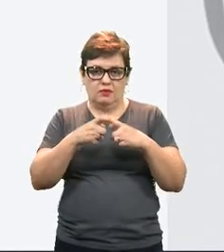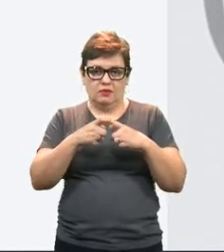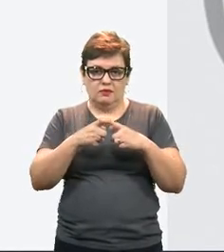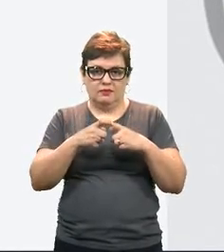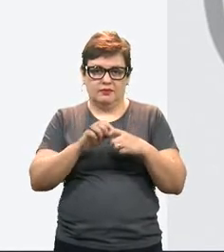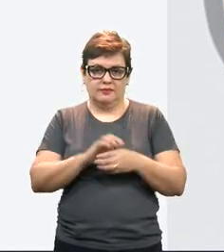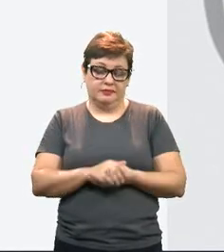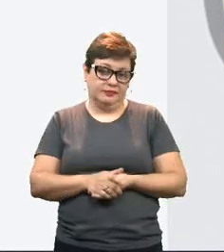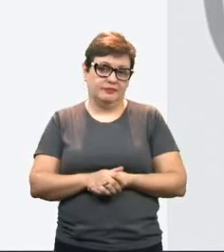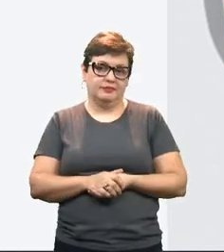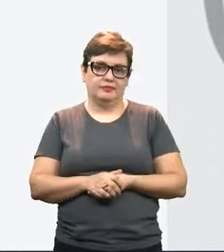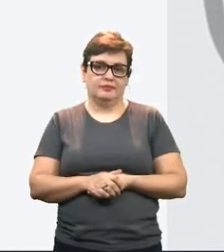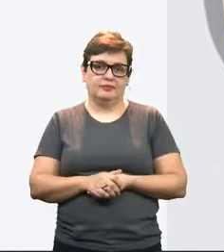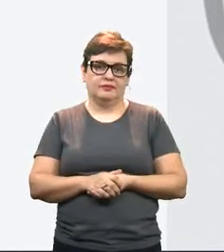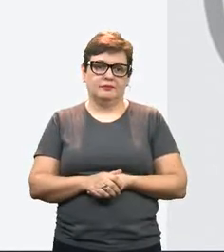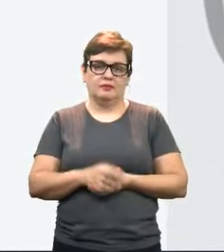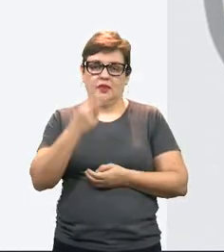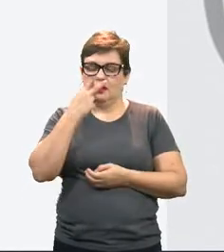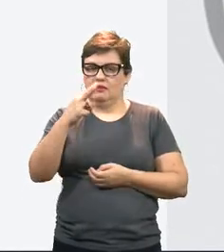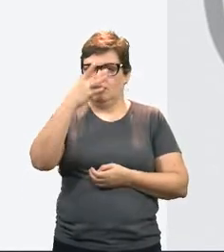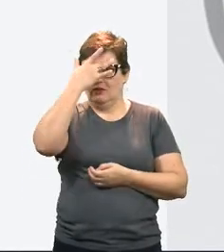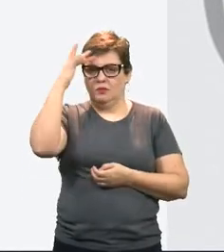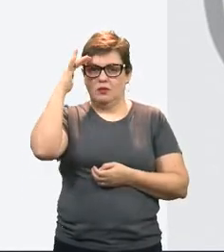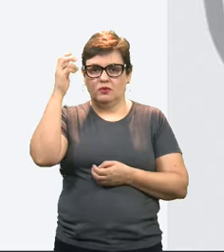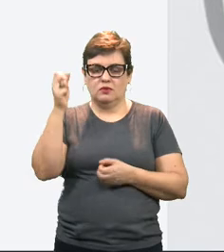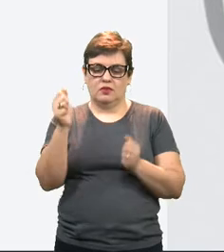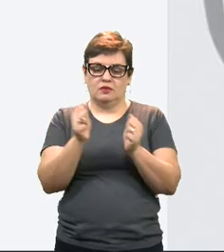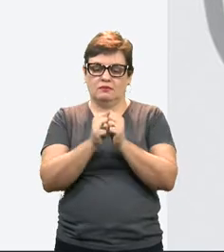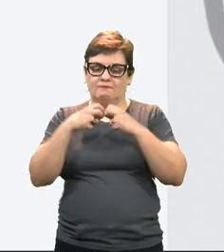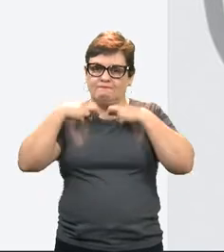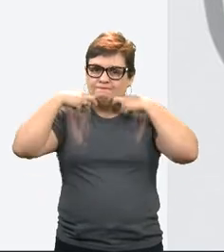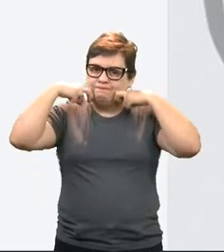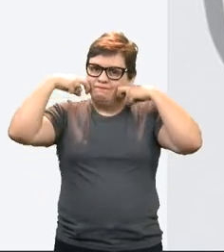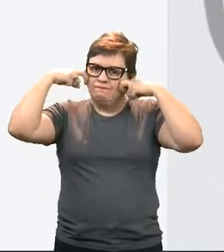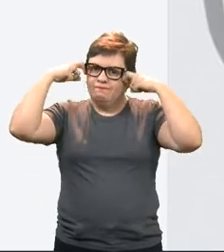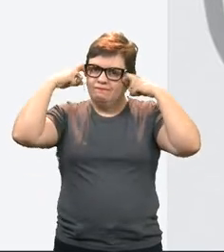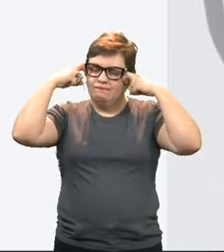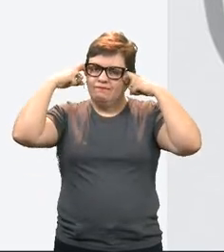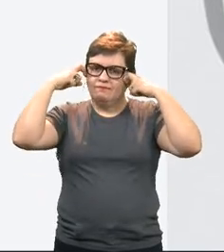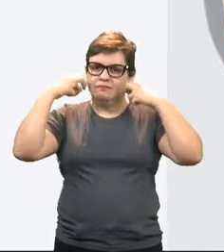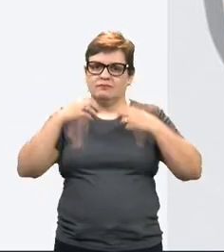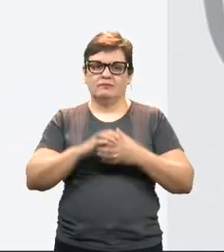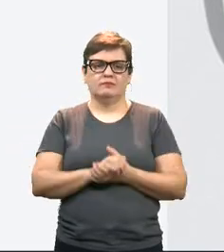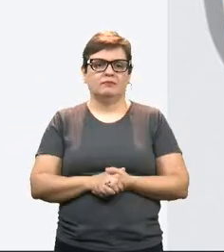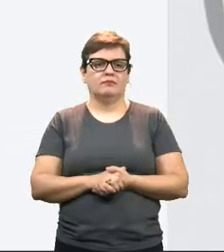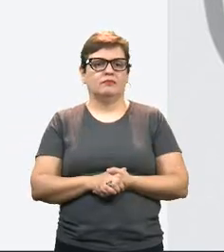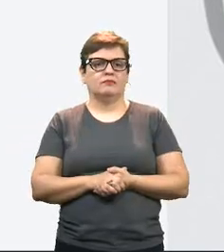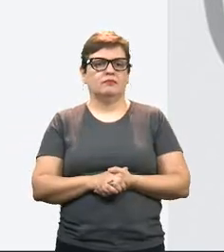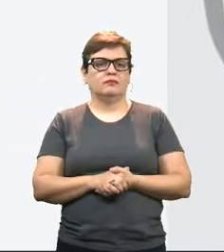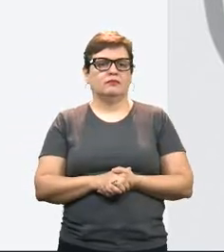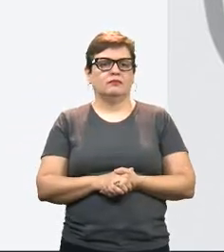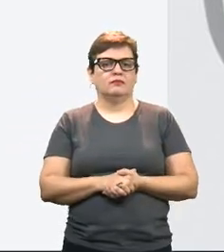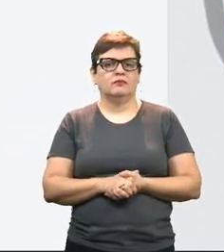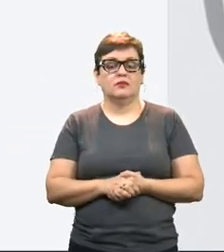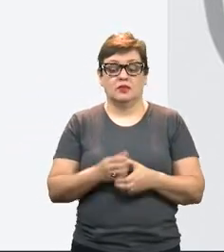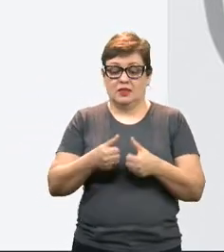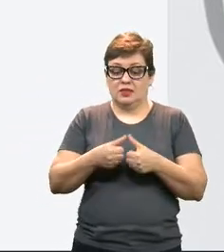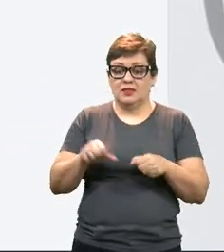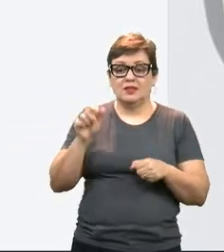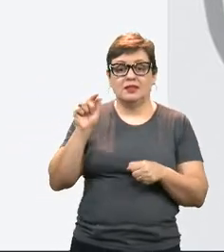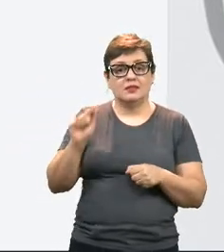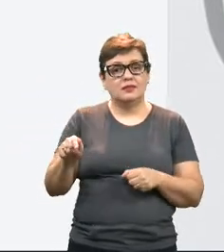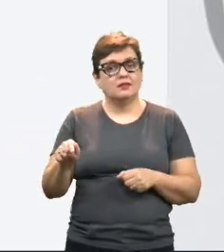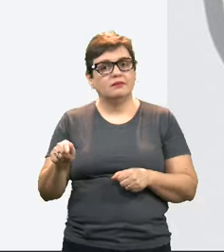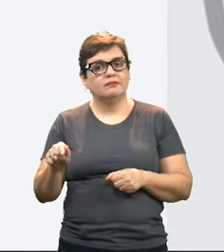O que eu vejo são pessoas com vergonha. Você consegue imaginar isso? Pessoas com vergonha de estarem lá.